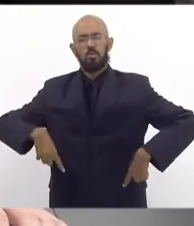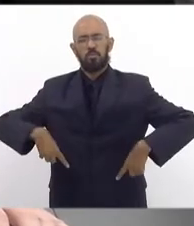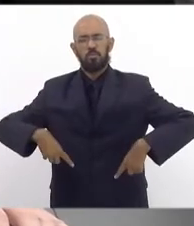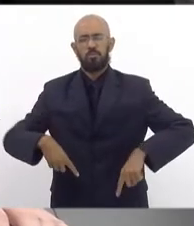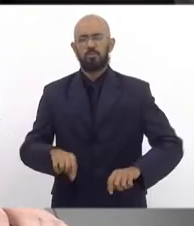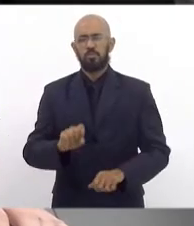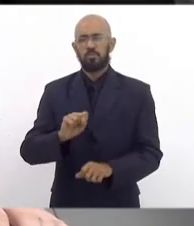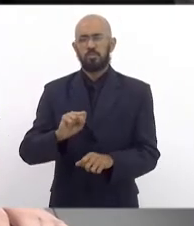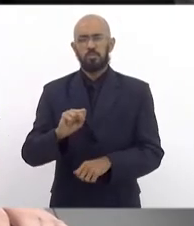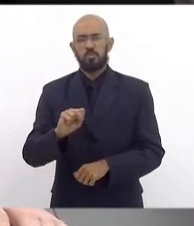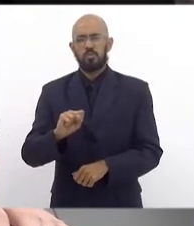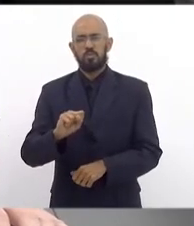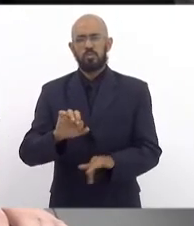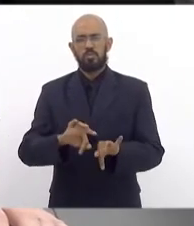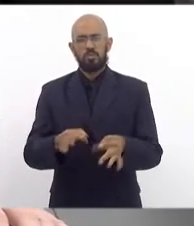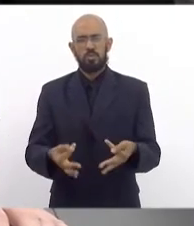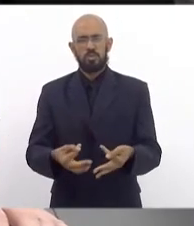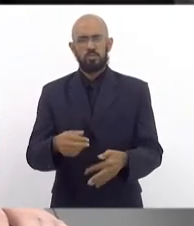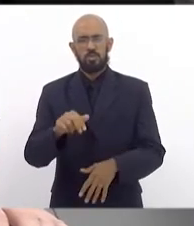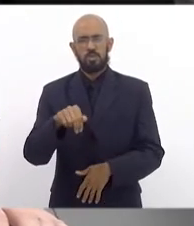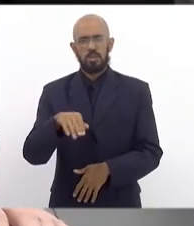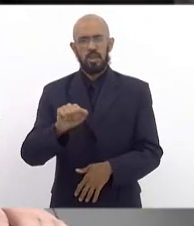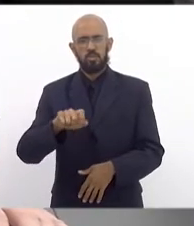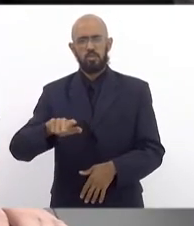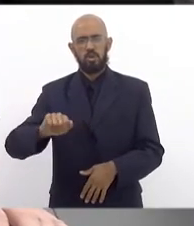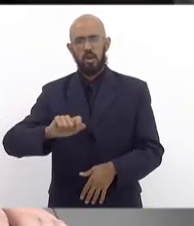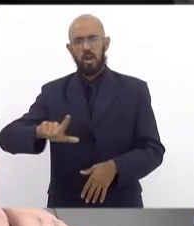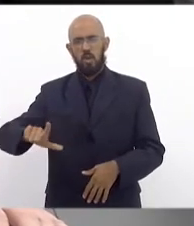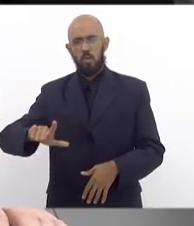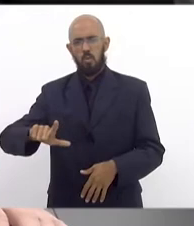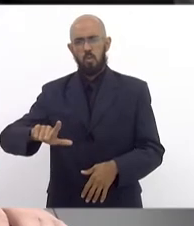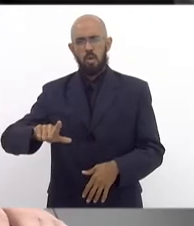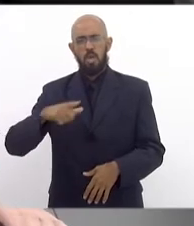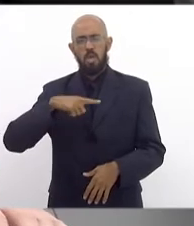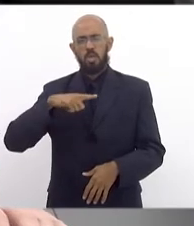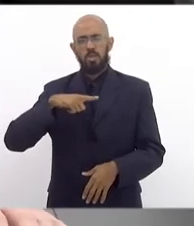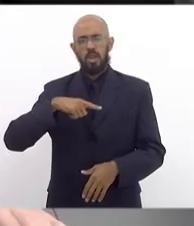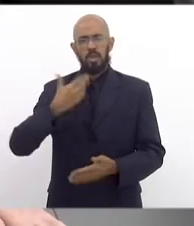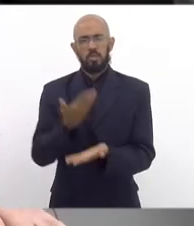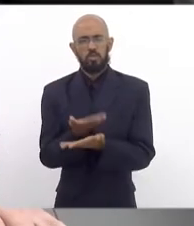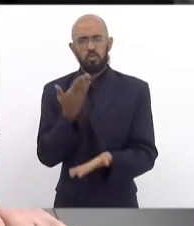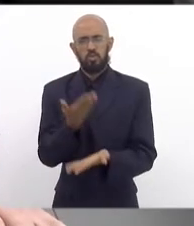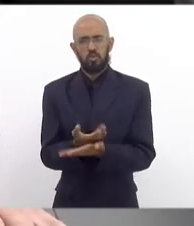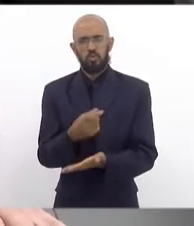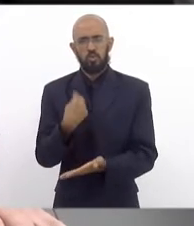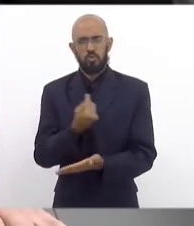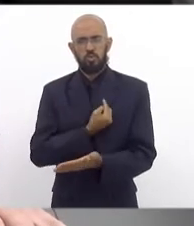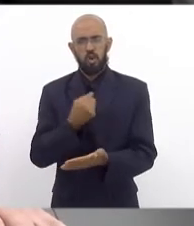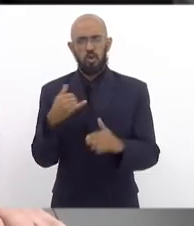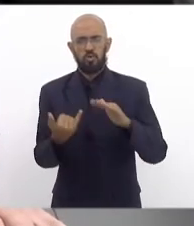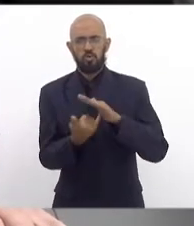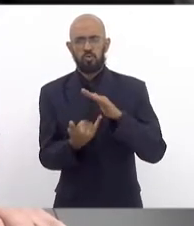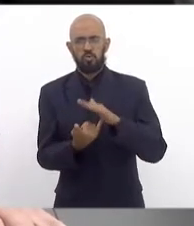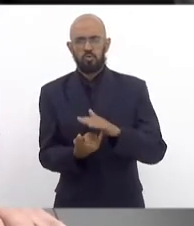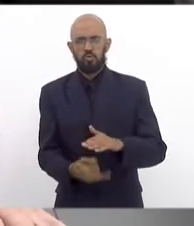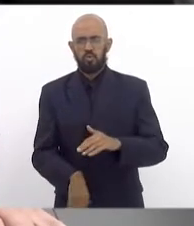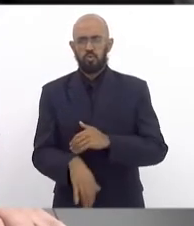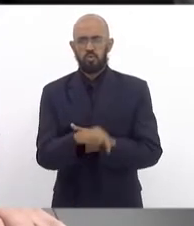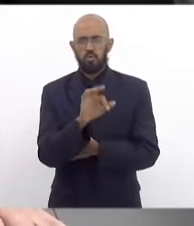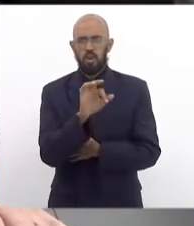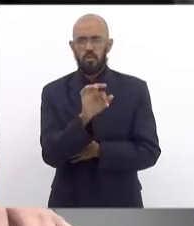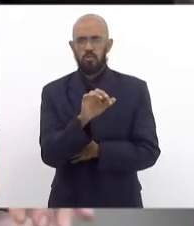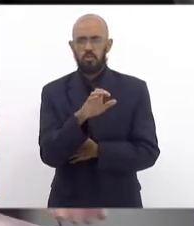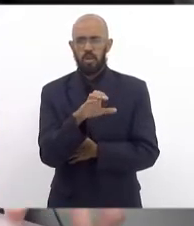Simples Nacional existem estudos e e a gente pelo título você começa de pesquisa já fez um estudo com